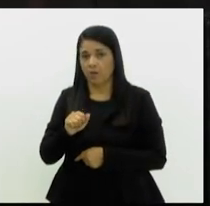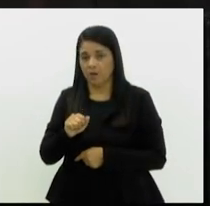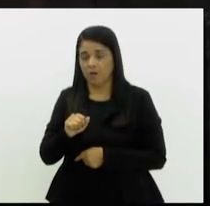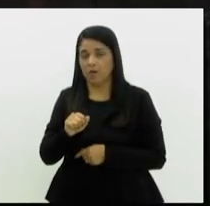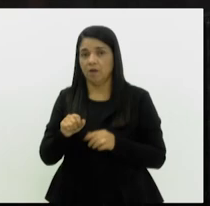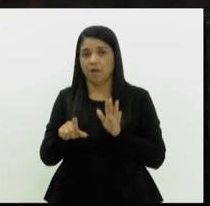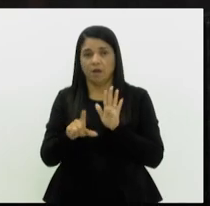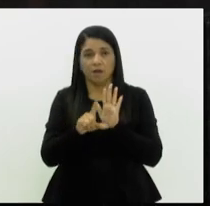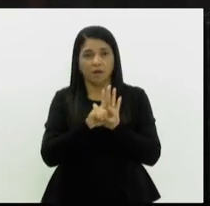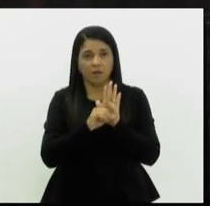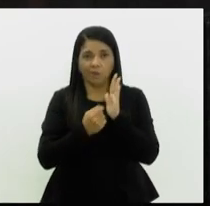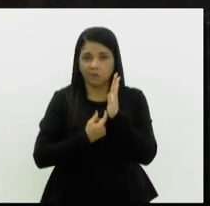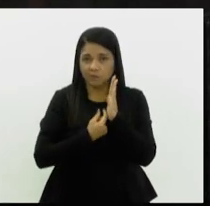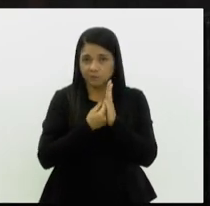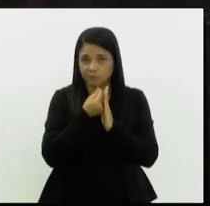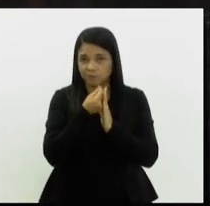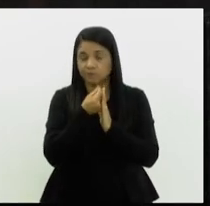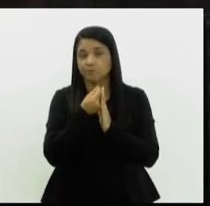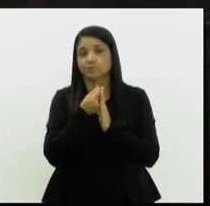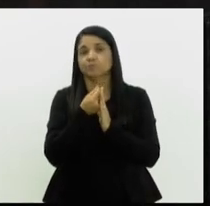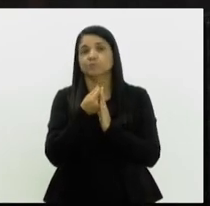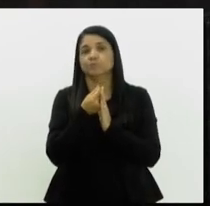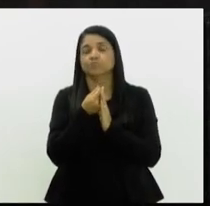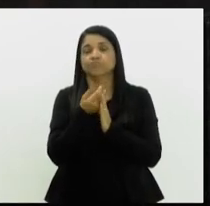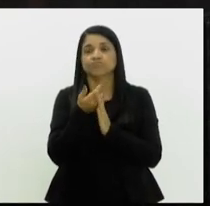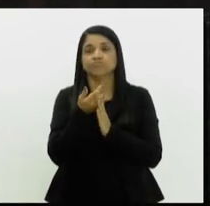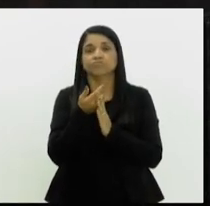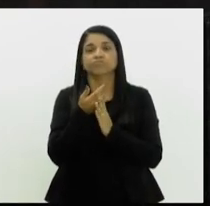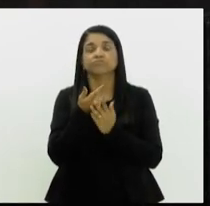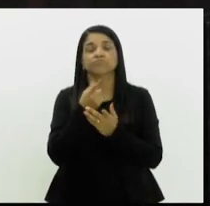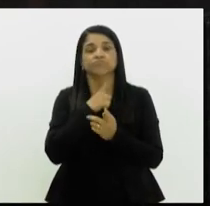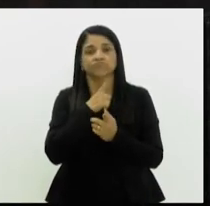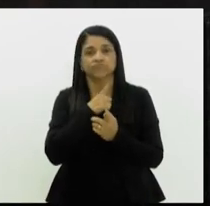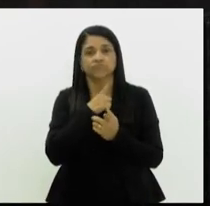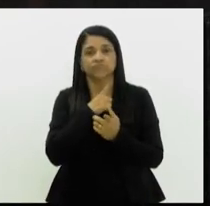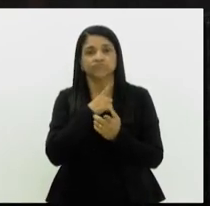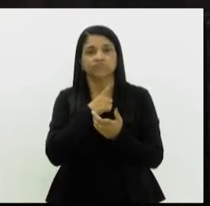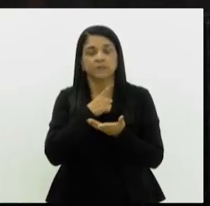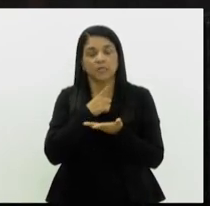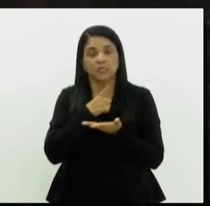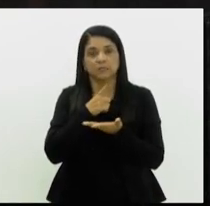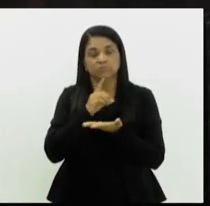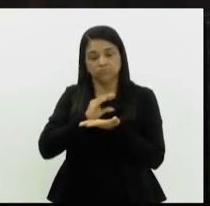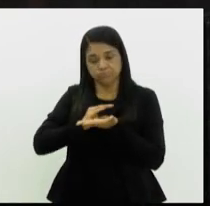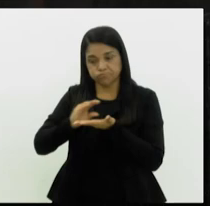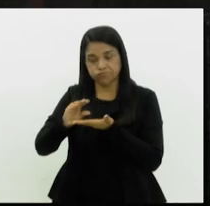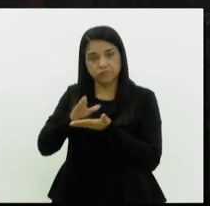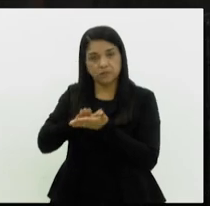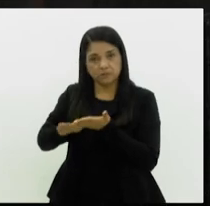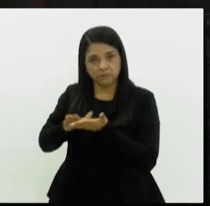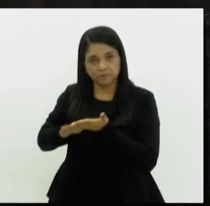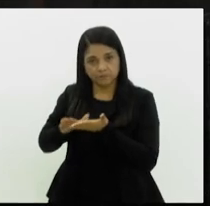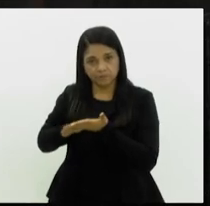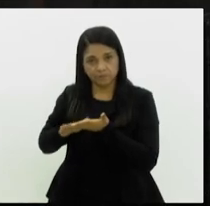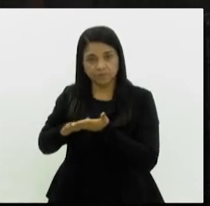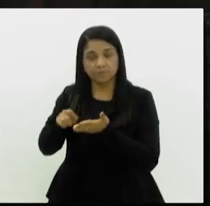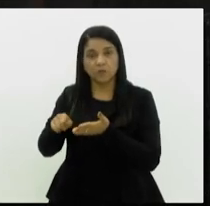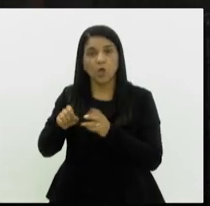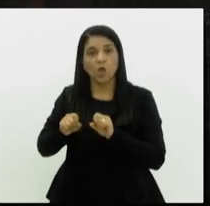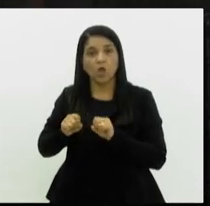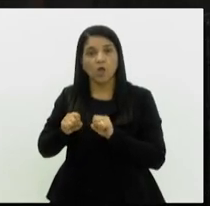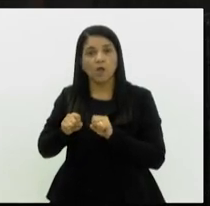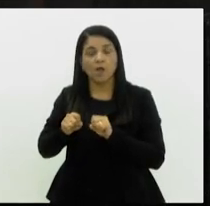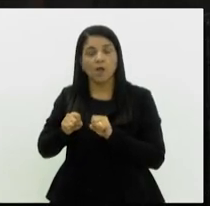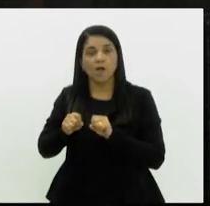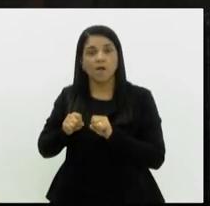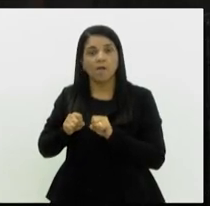é a lei orçamentária, nós venhamos a destinar, né, uma despesa fixa para combate